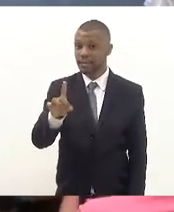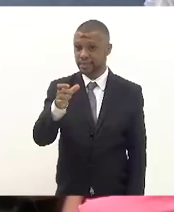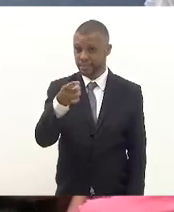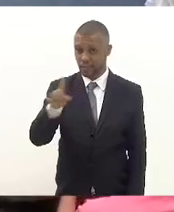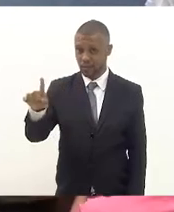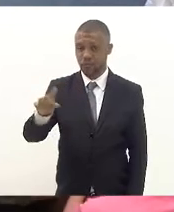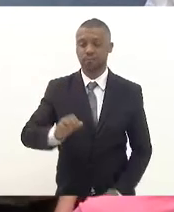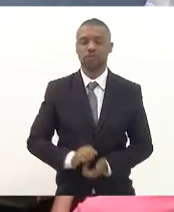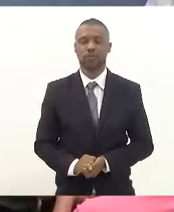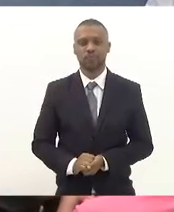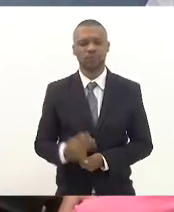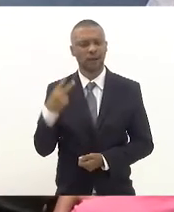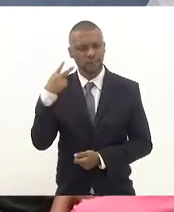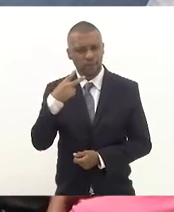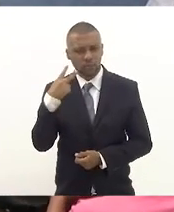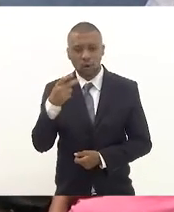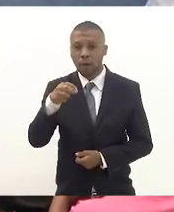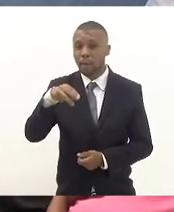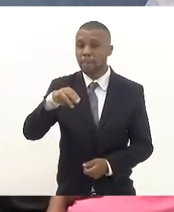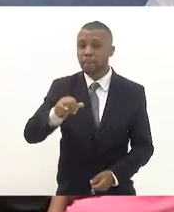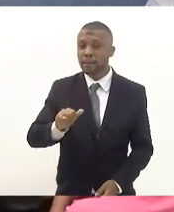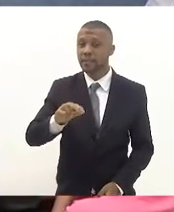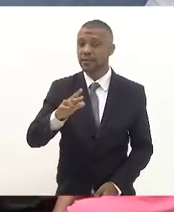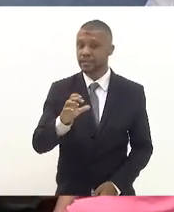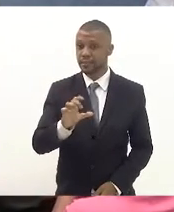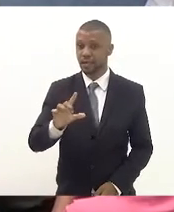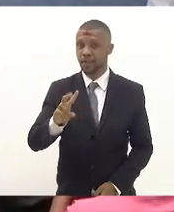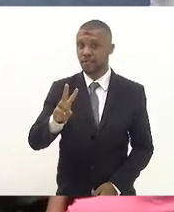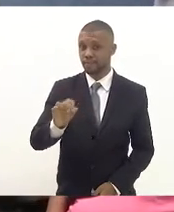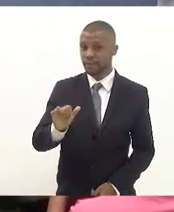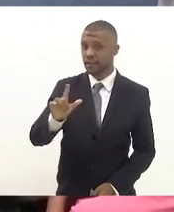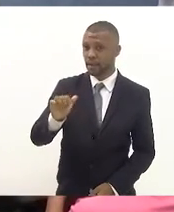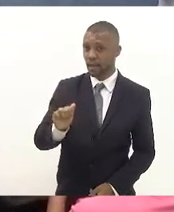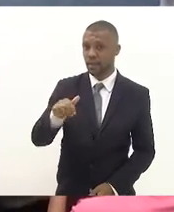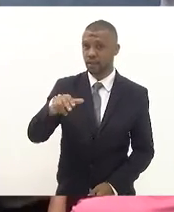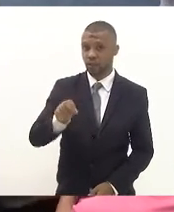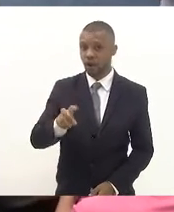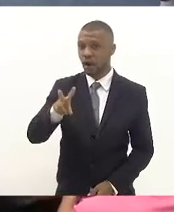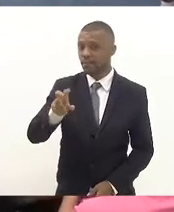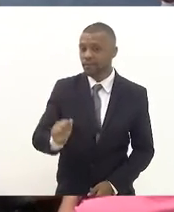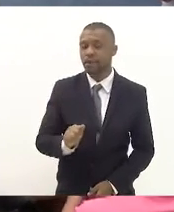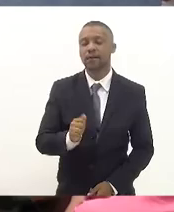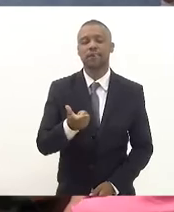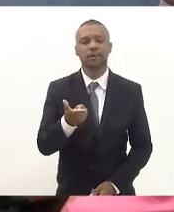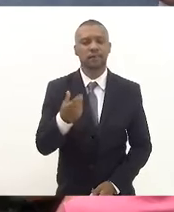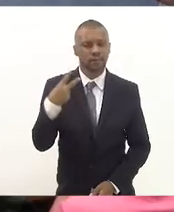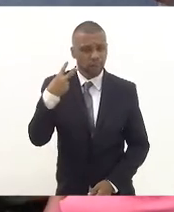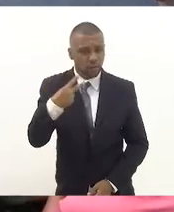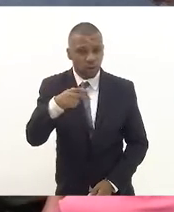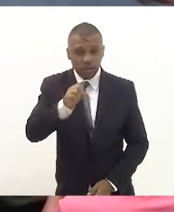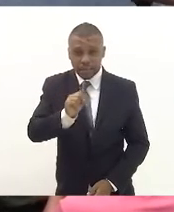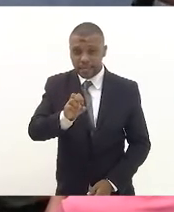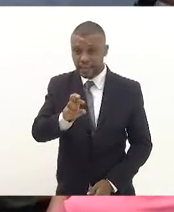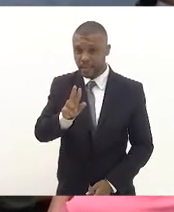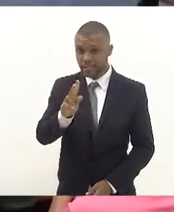o vereador grande Vereador Michel Vila Nova grande Vereador Serginho Correia